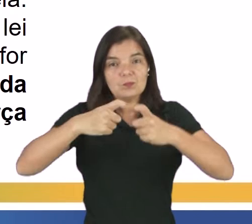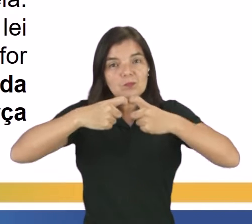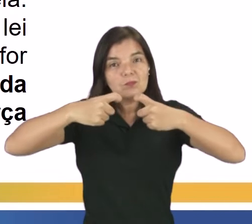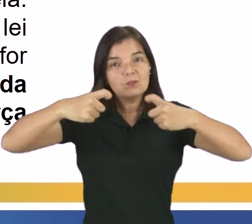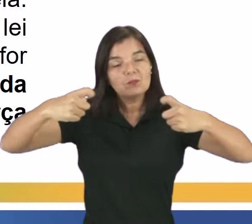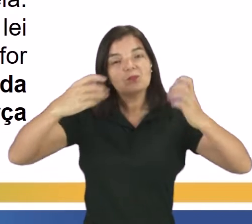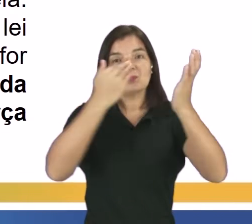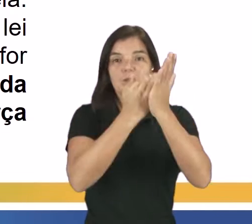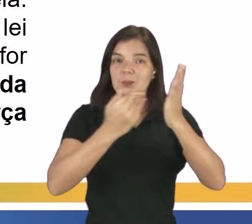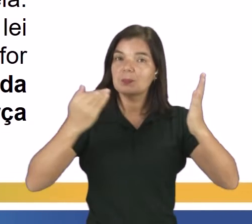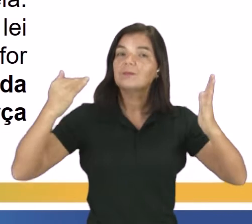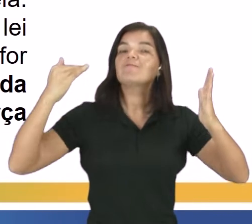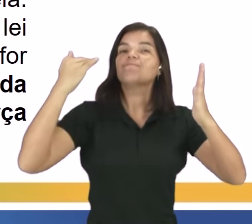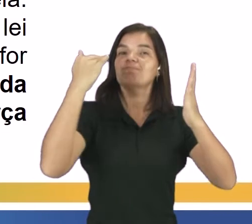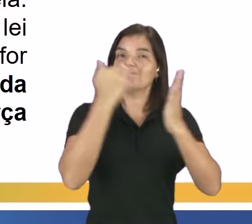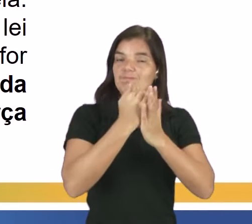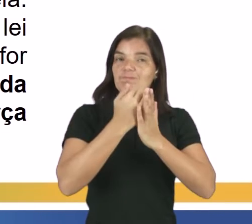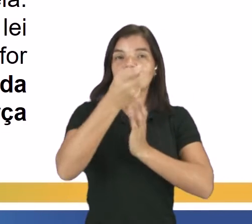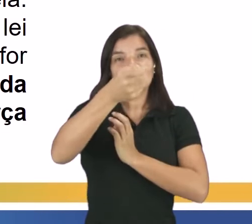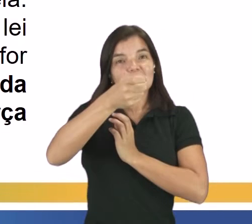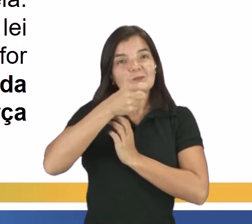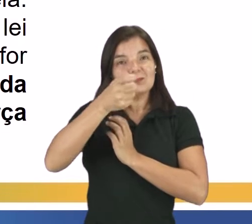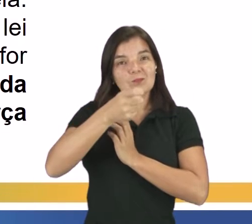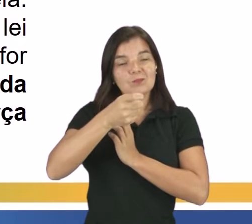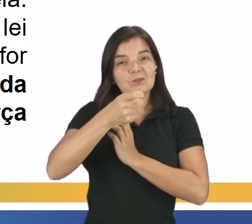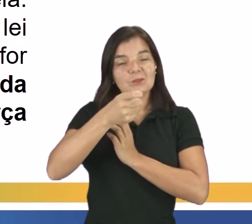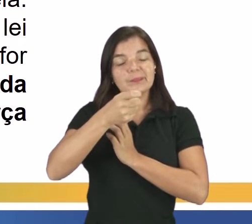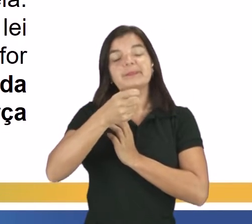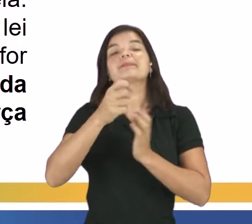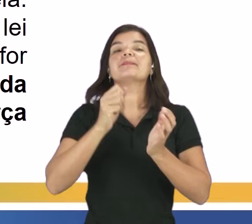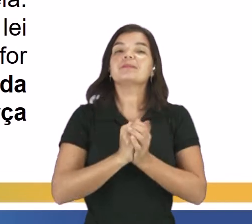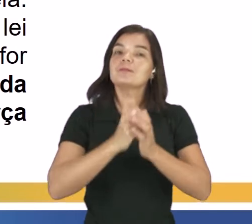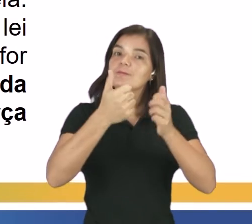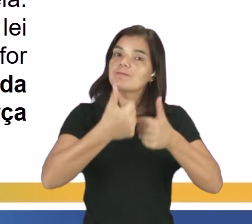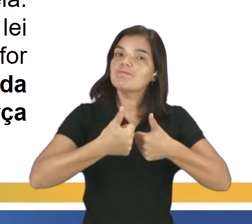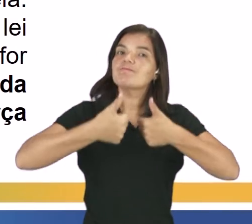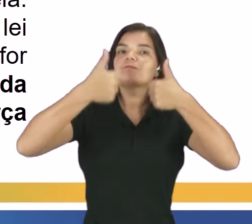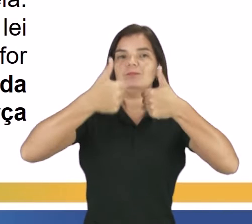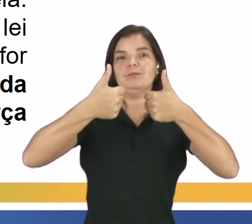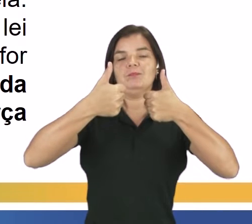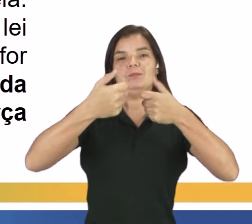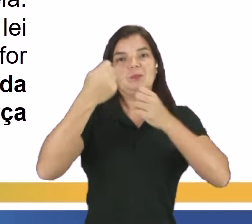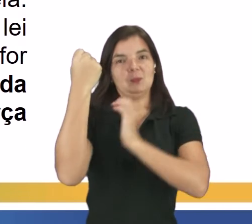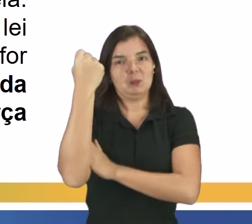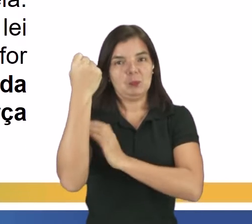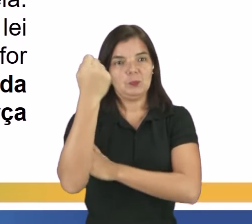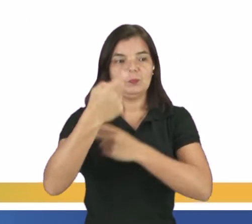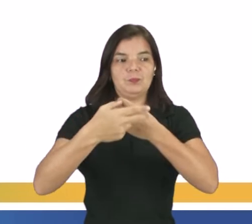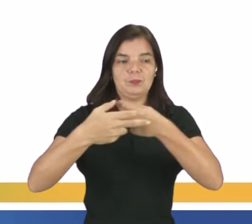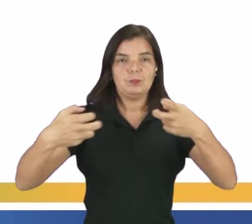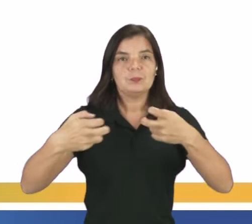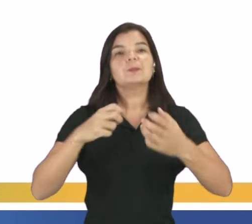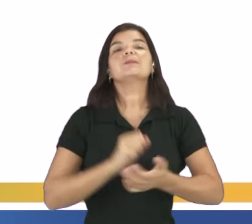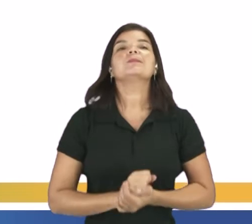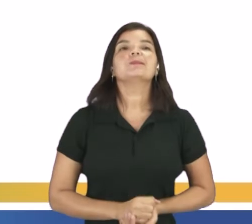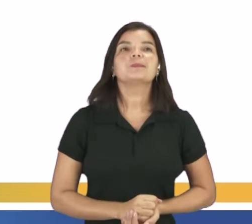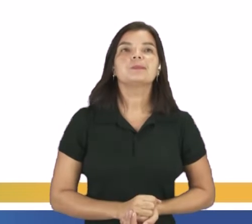elongação, quer dizer, quanto maior o x sobre a mola, maior será a força elástica que ela